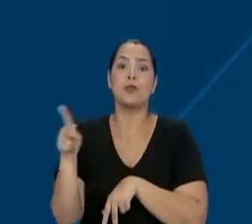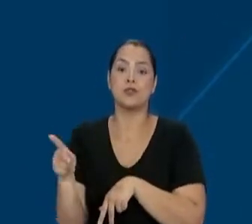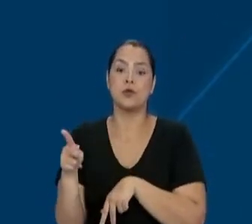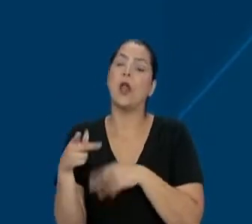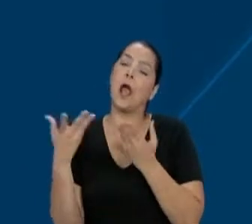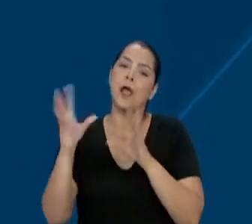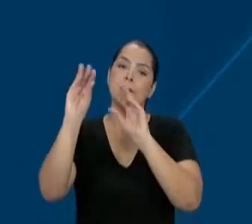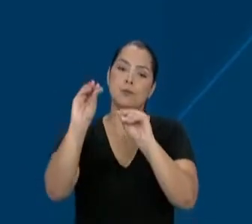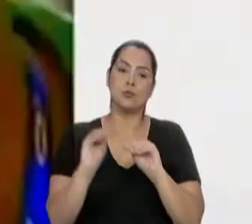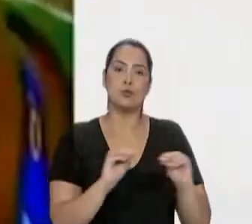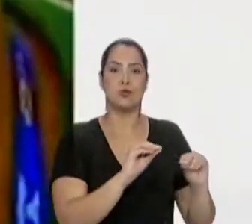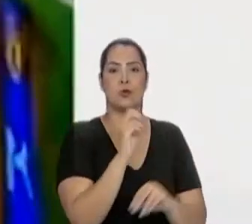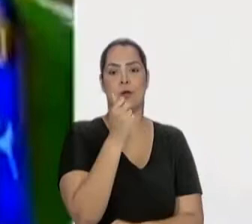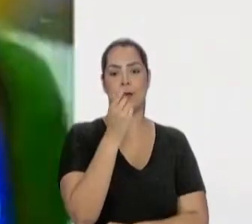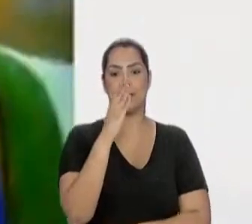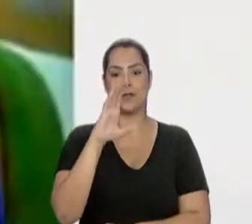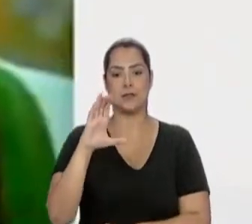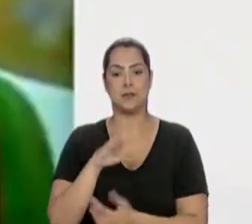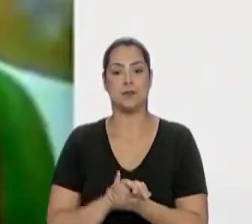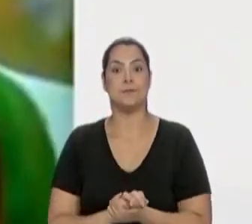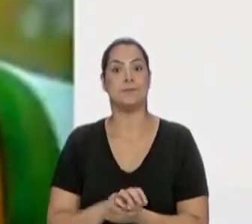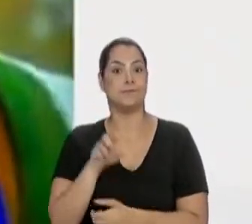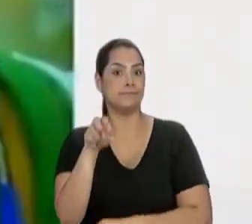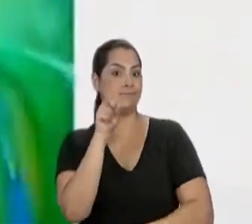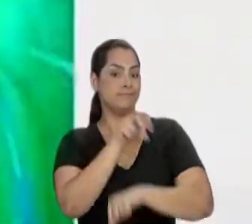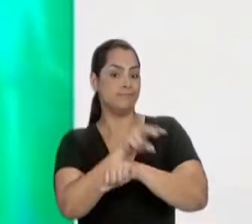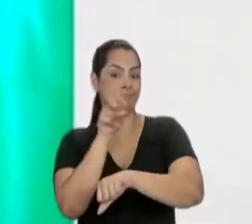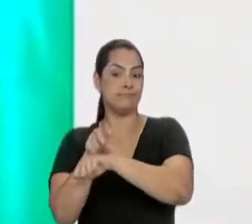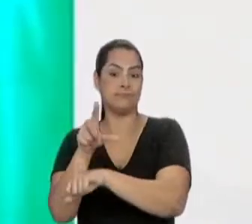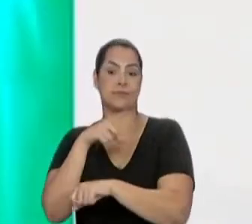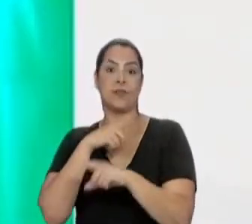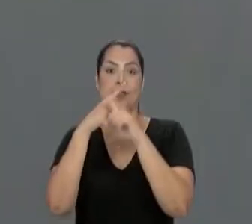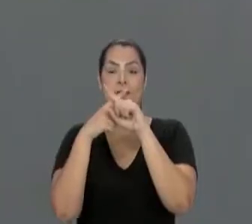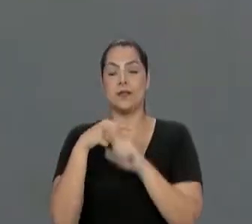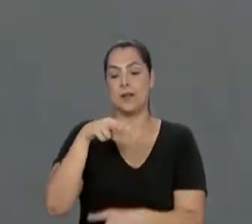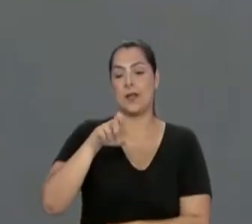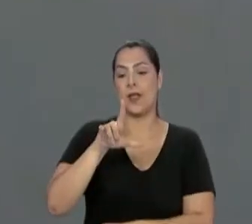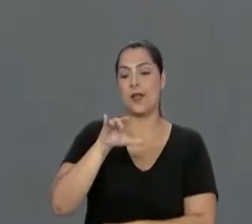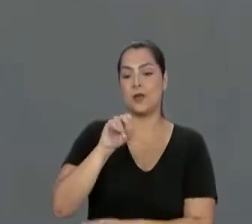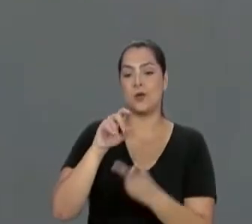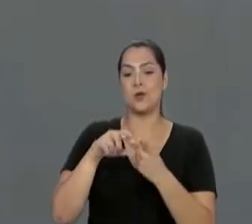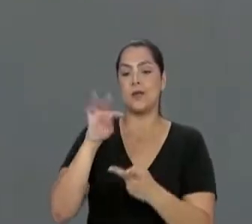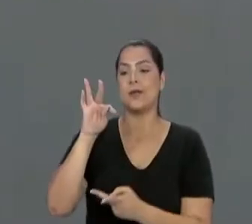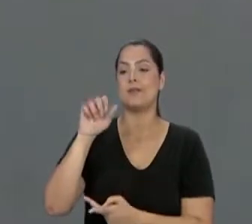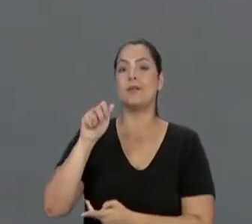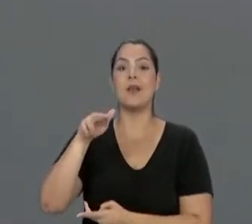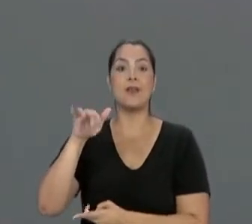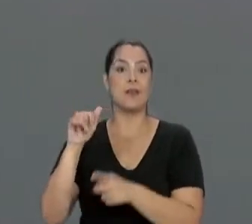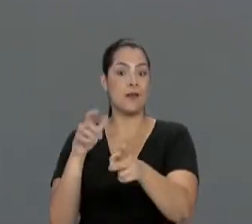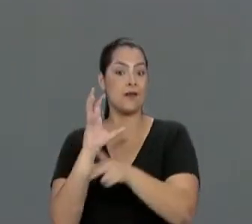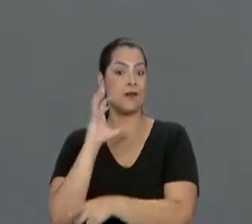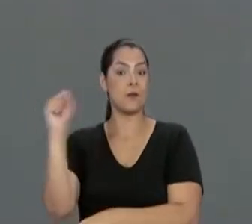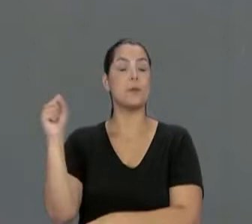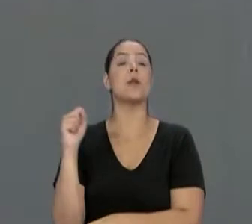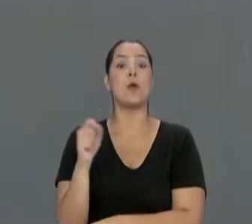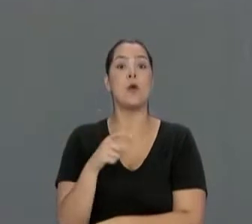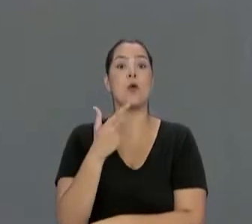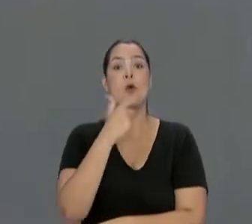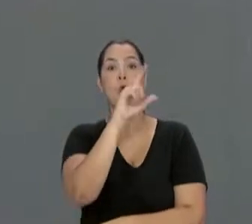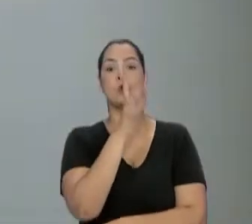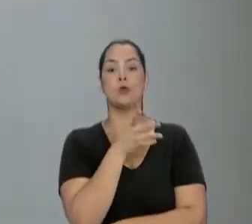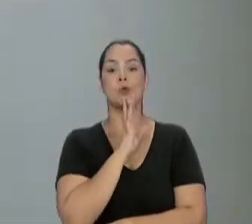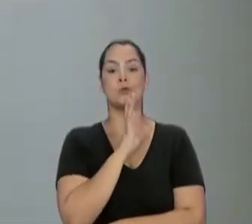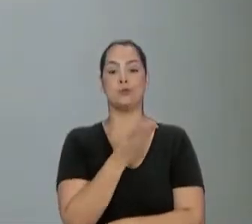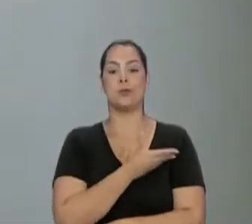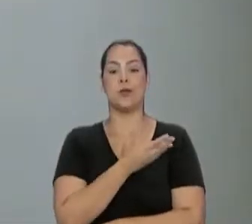para São Bernardo. O ingresso na equipe dos multicampeões Nélio e Tânia Moura surgiu por indicação de outro velho